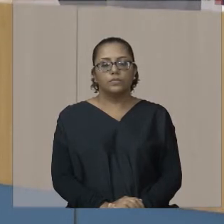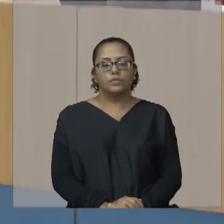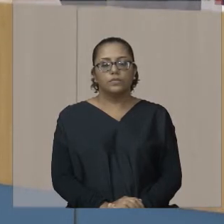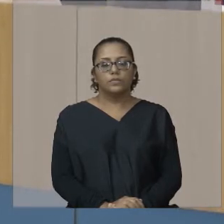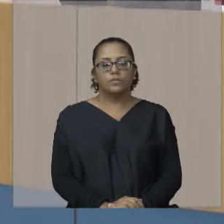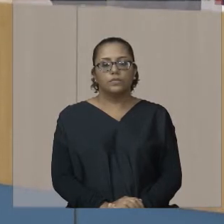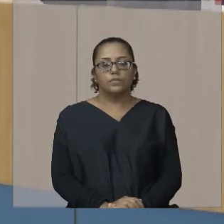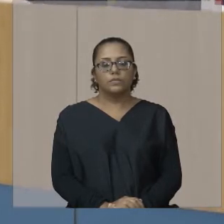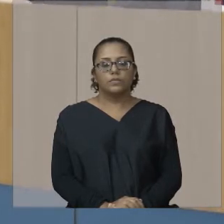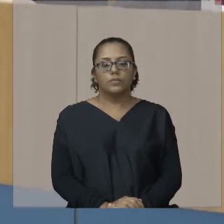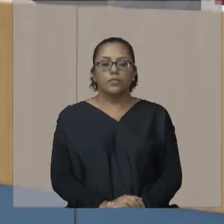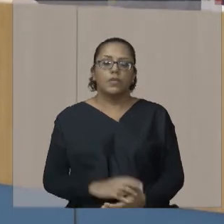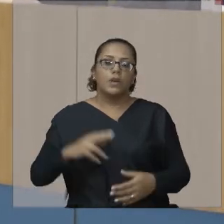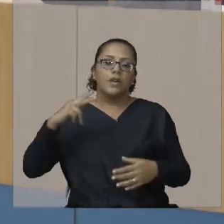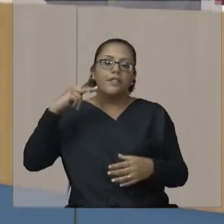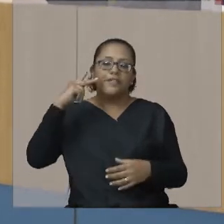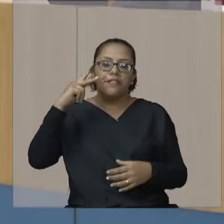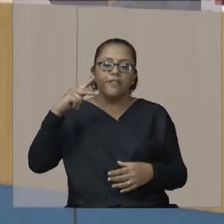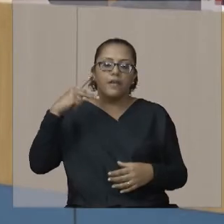Peço ao vereador